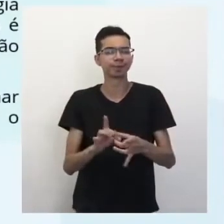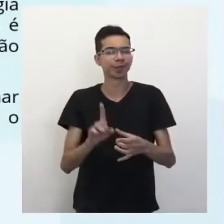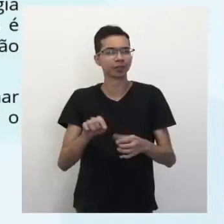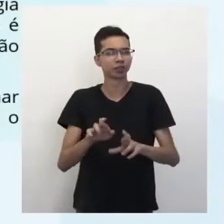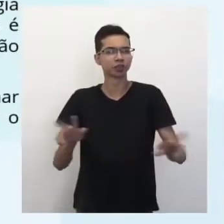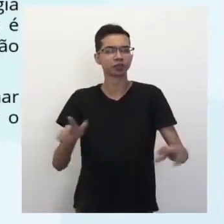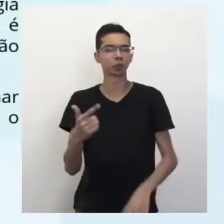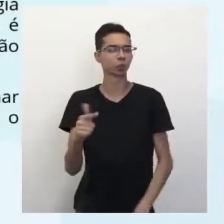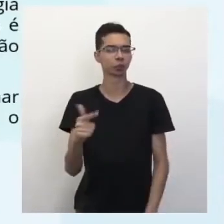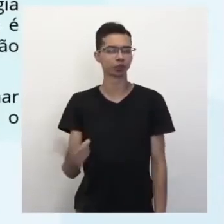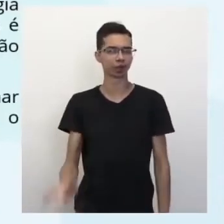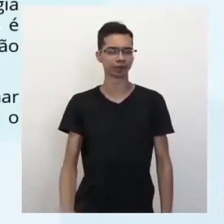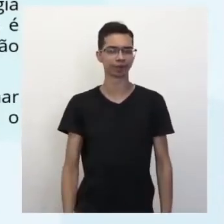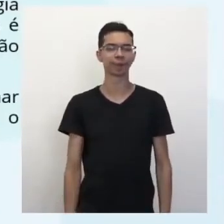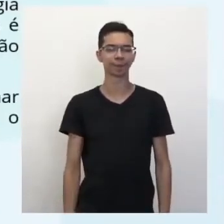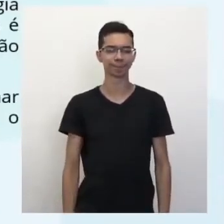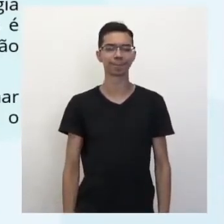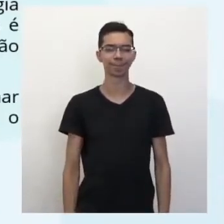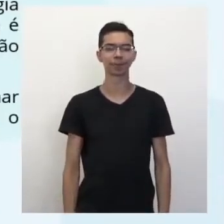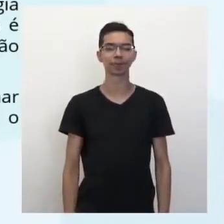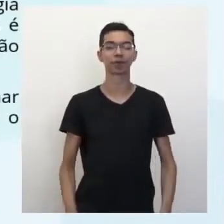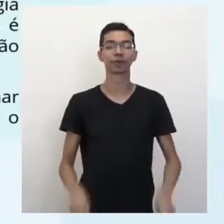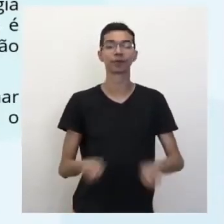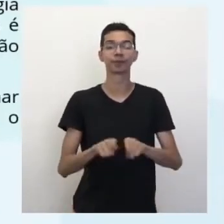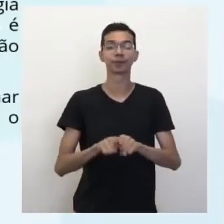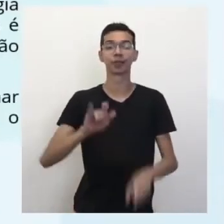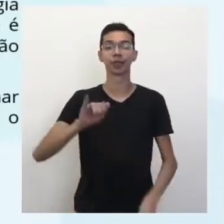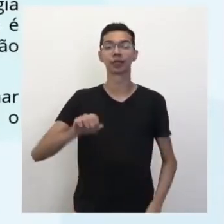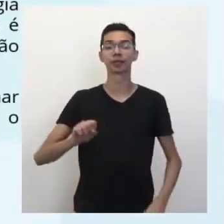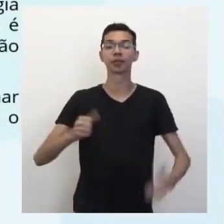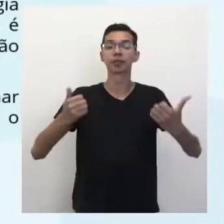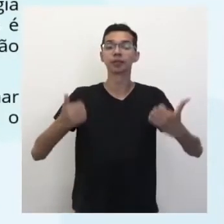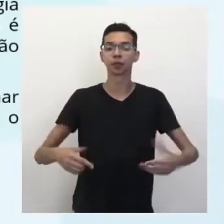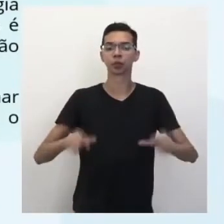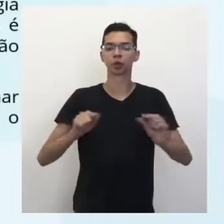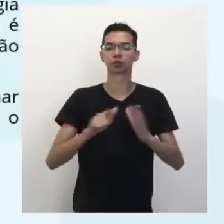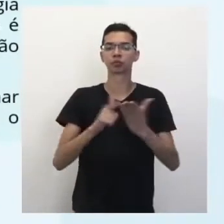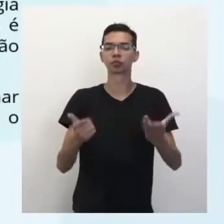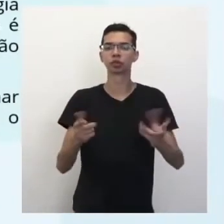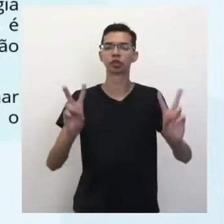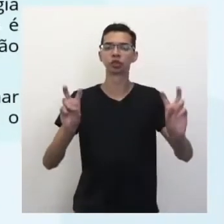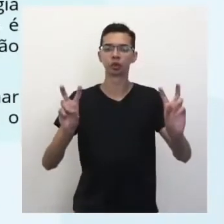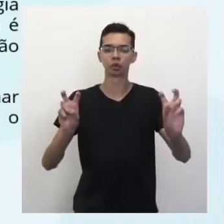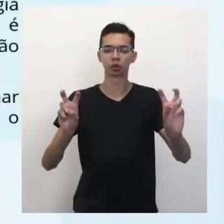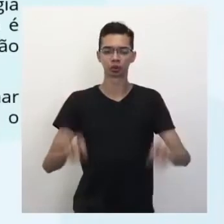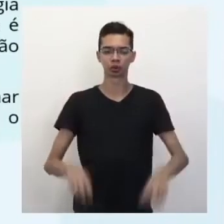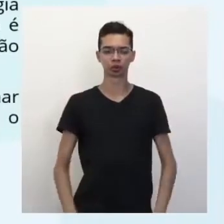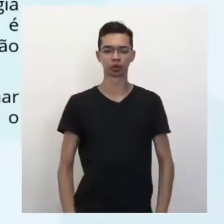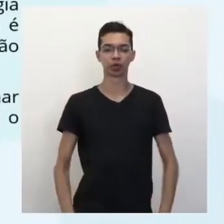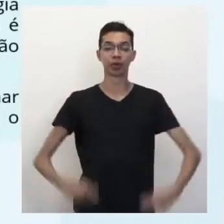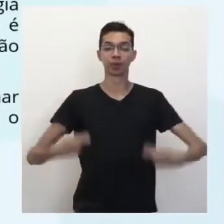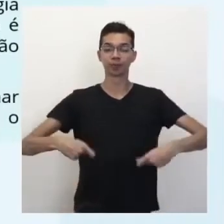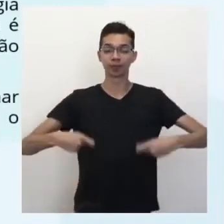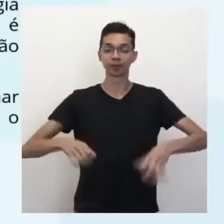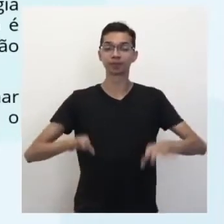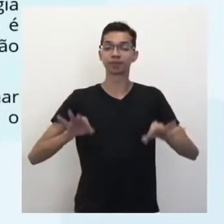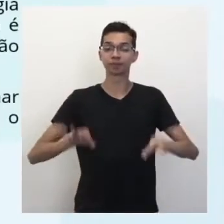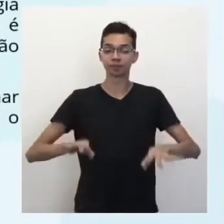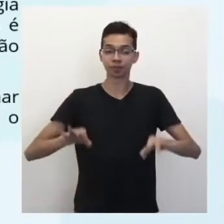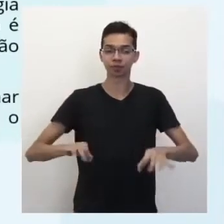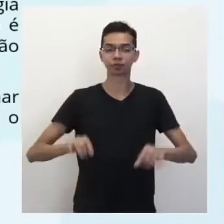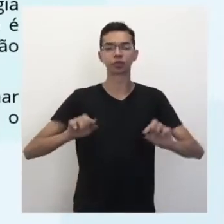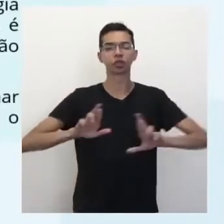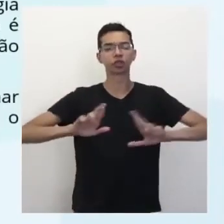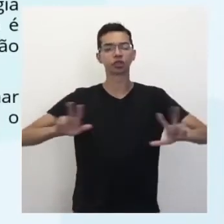mais distinção entre o fato e opinião, a fim de permitir o desempenho do pensamento crítico